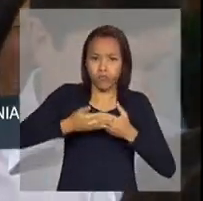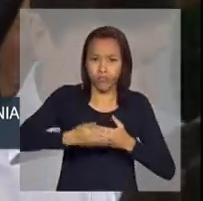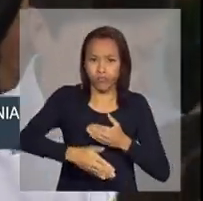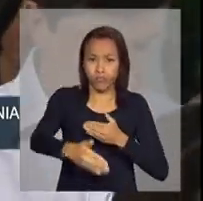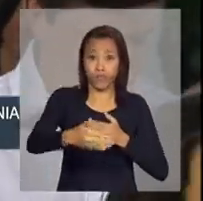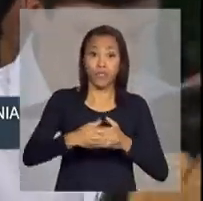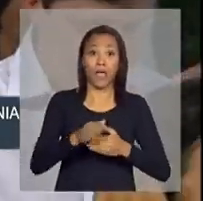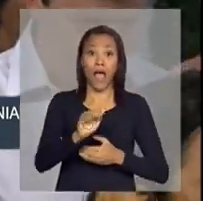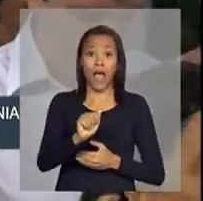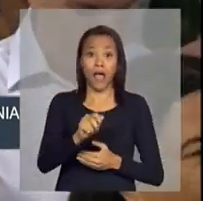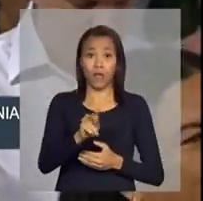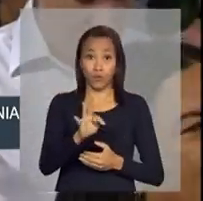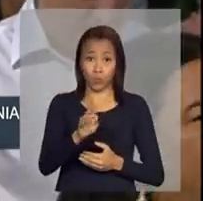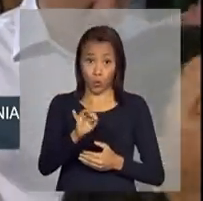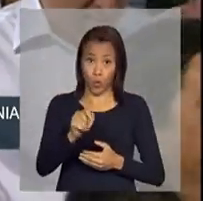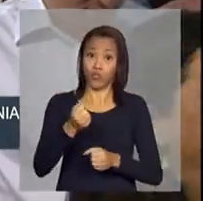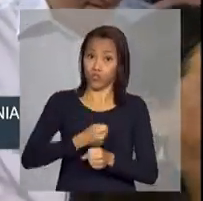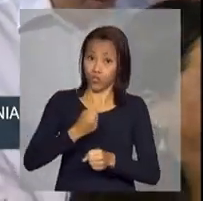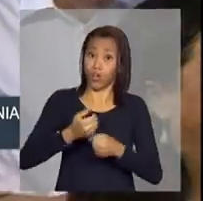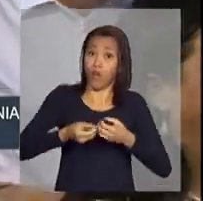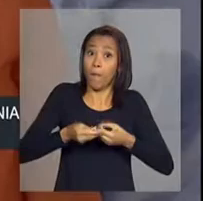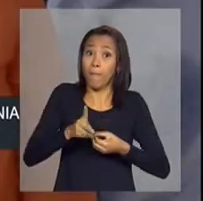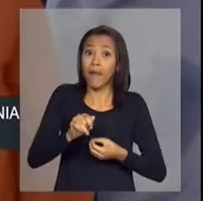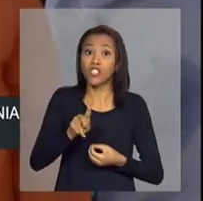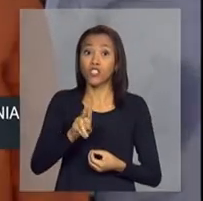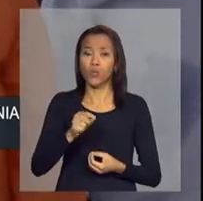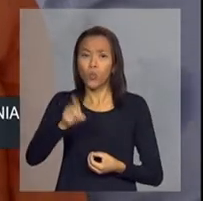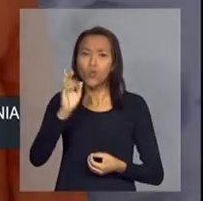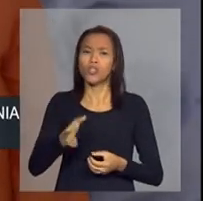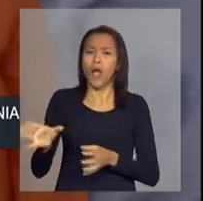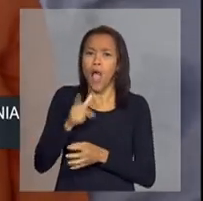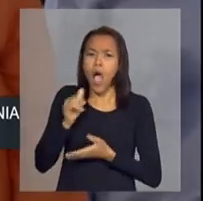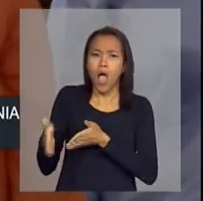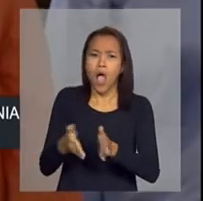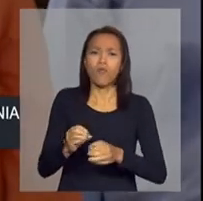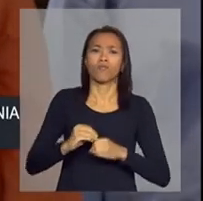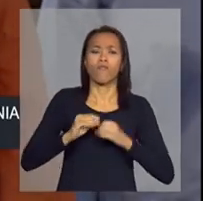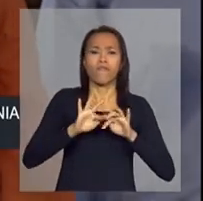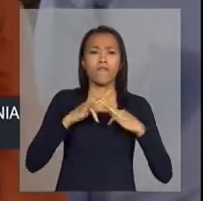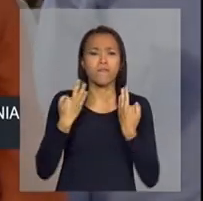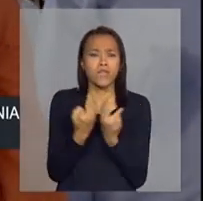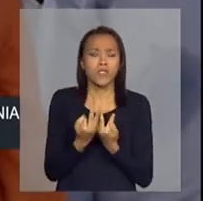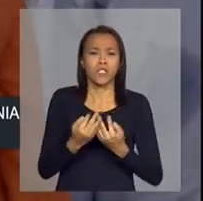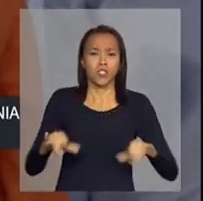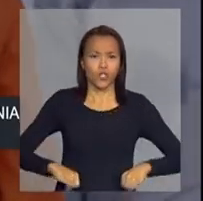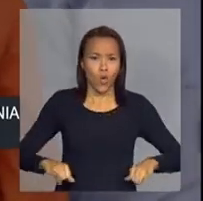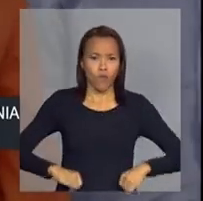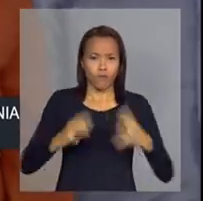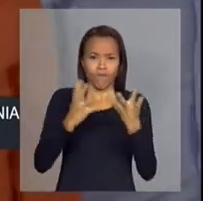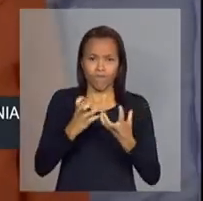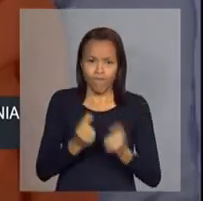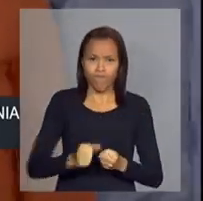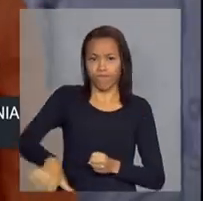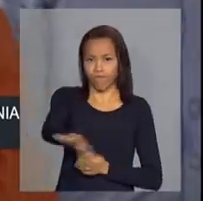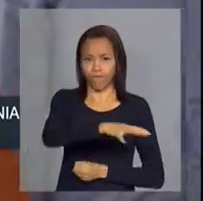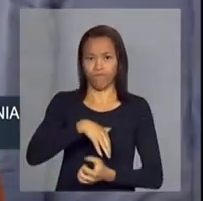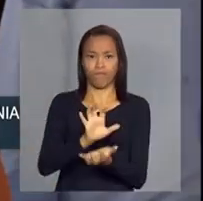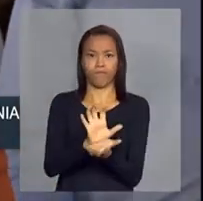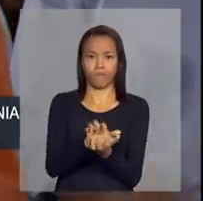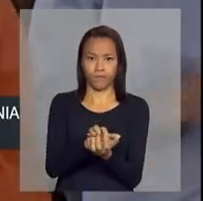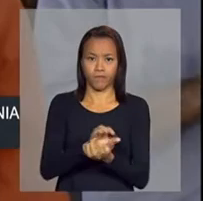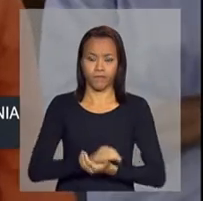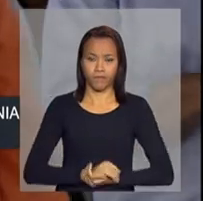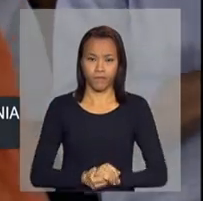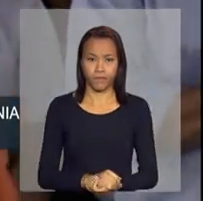adutora do Pajeú. A obra já começou a levar água do Rio São Francisco a famílias que sofrem com a seca no sertão pernambucano.